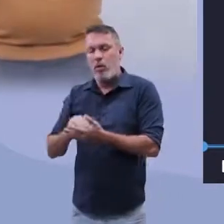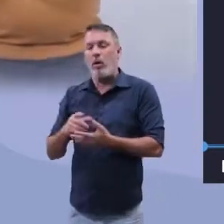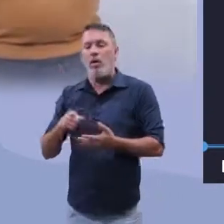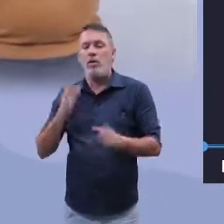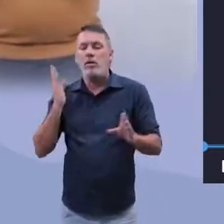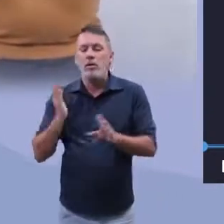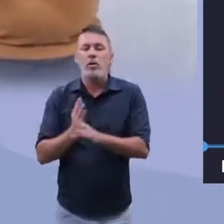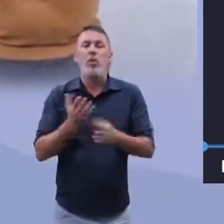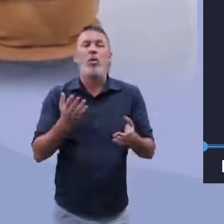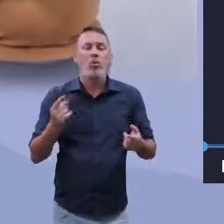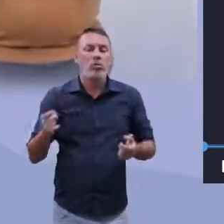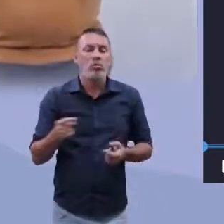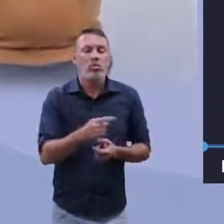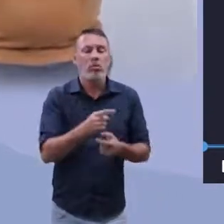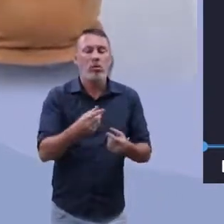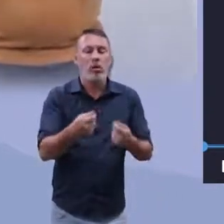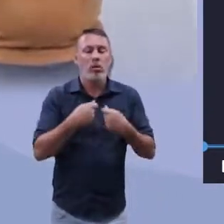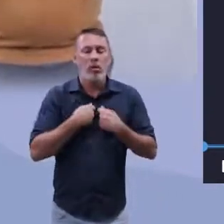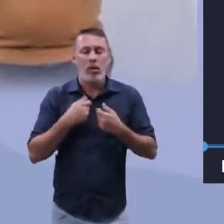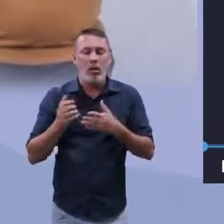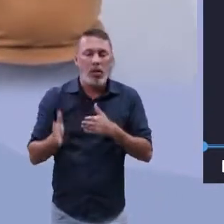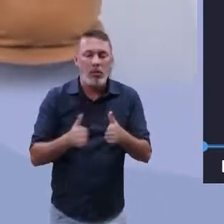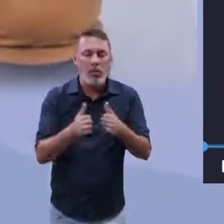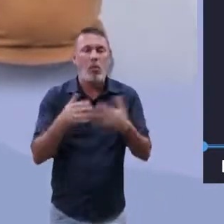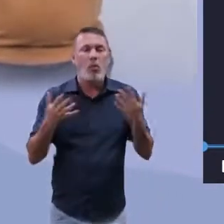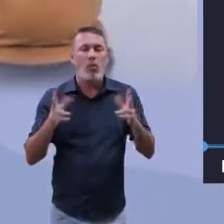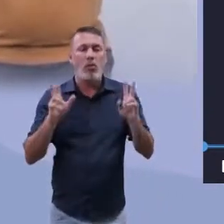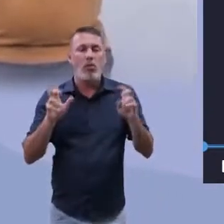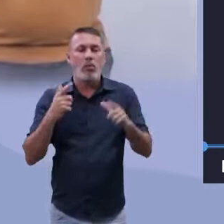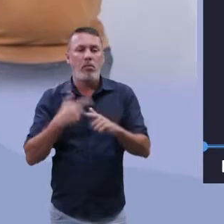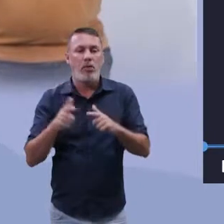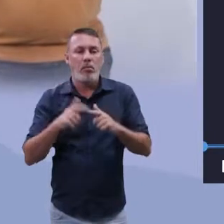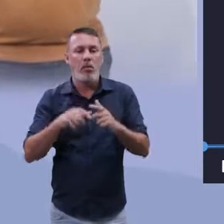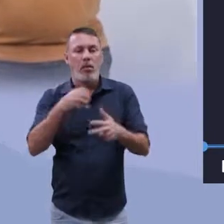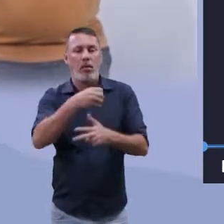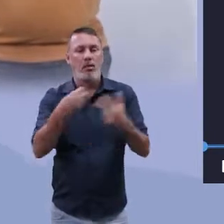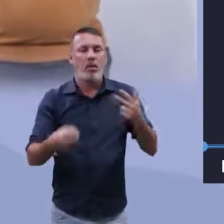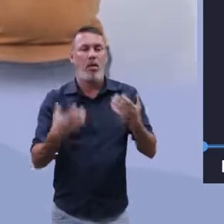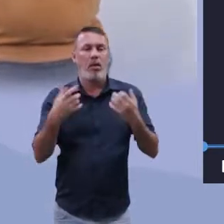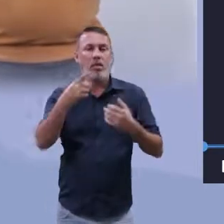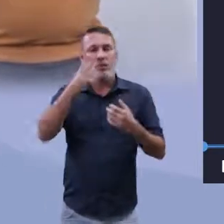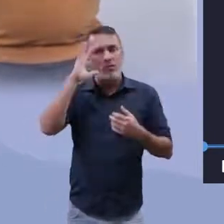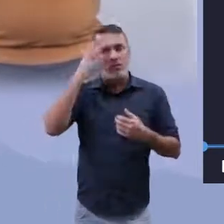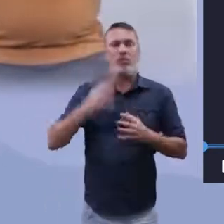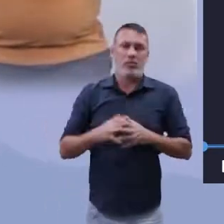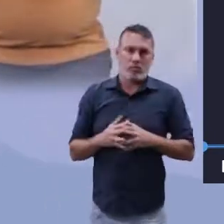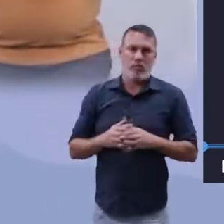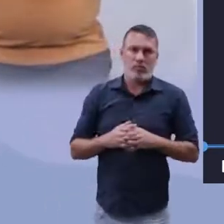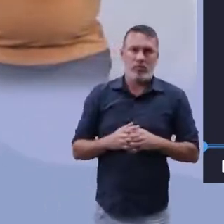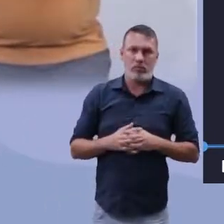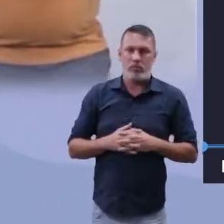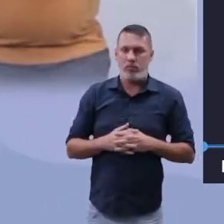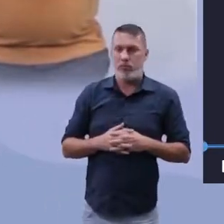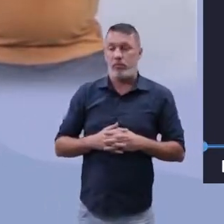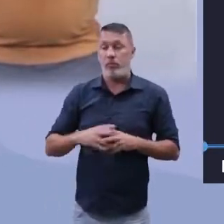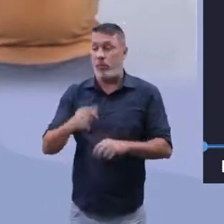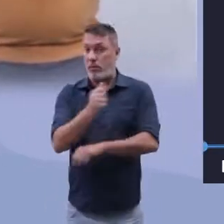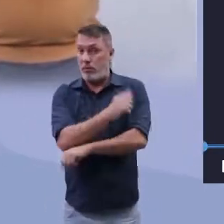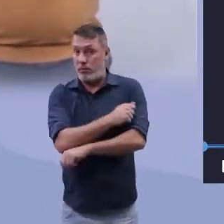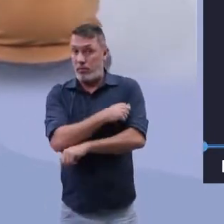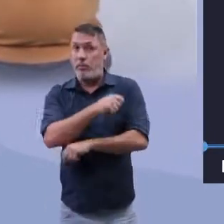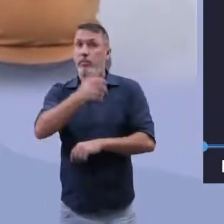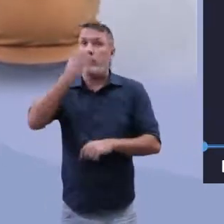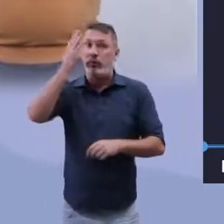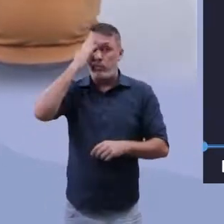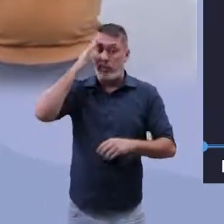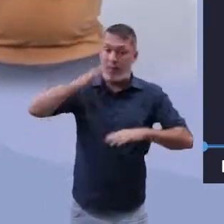informação, qual caminho, qual problemática que o Enem quer que você resolva.